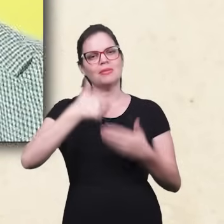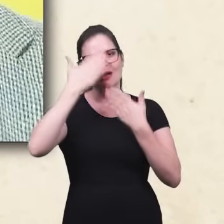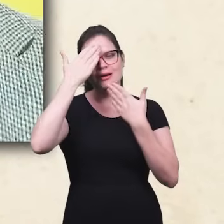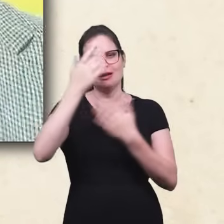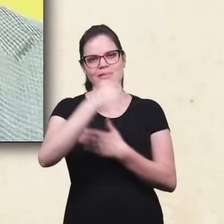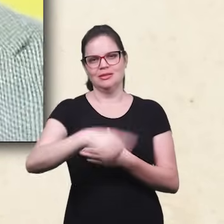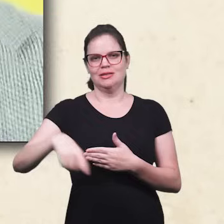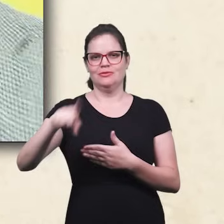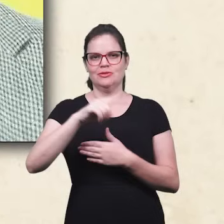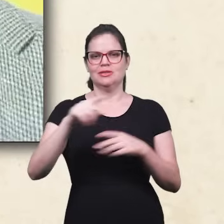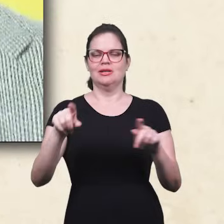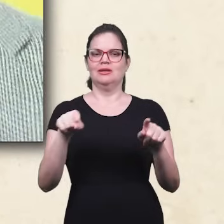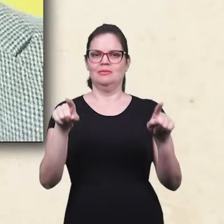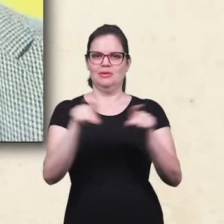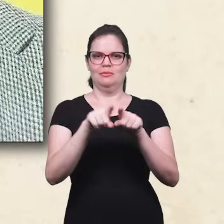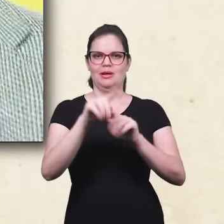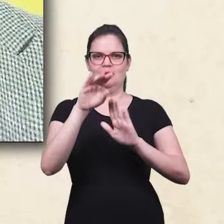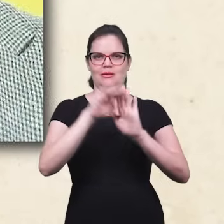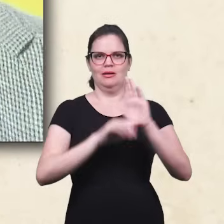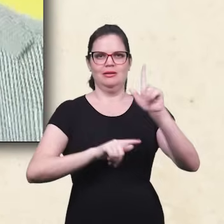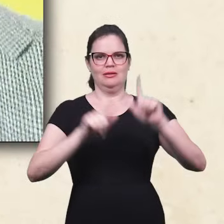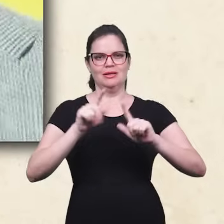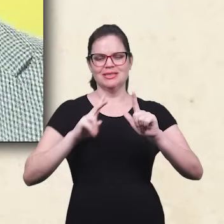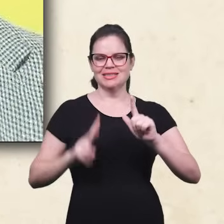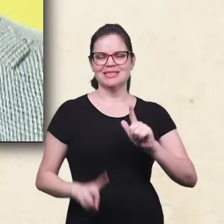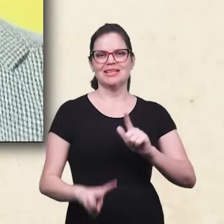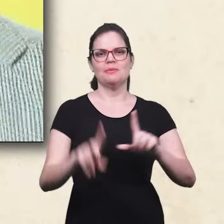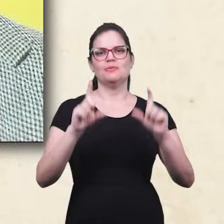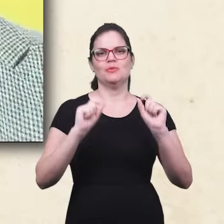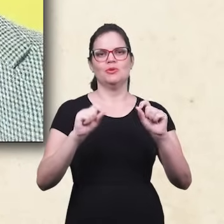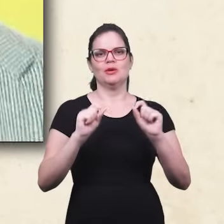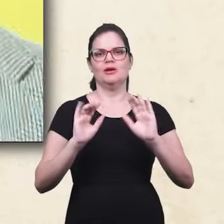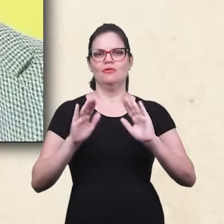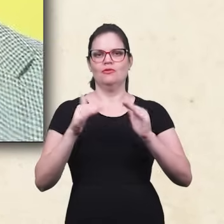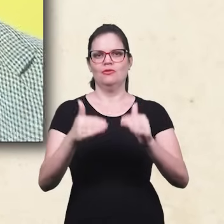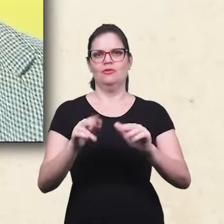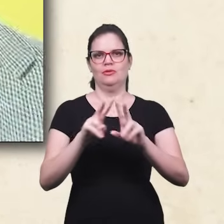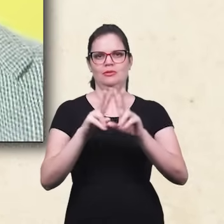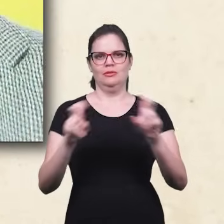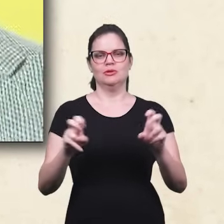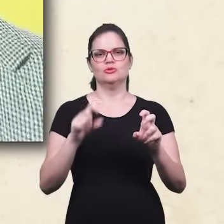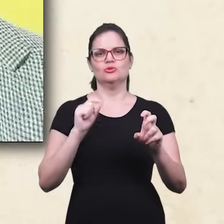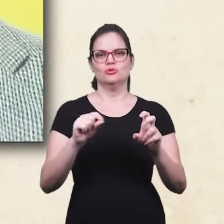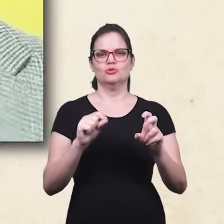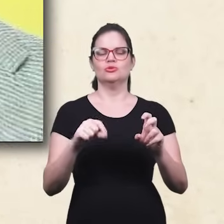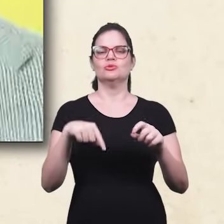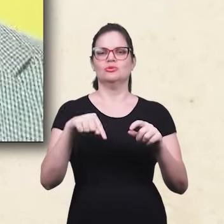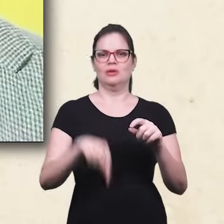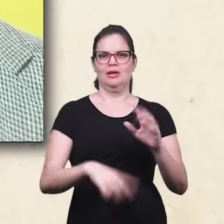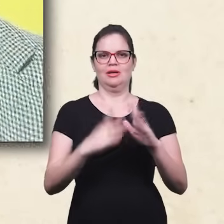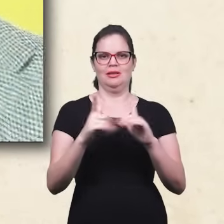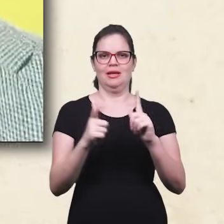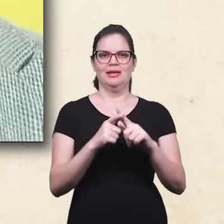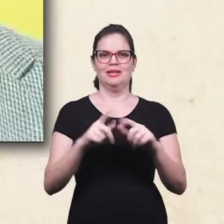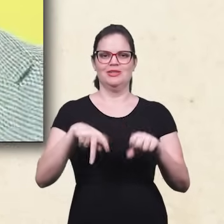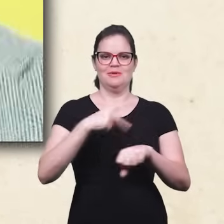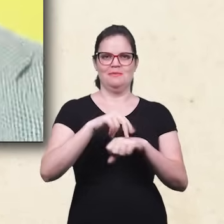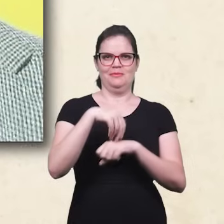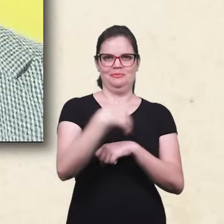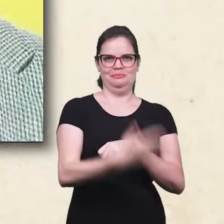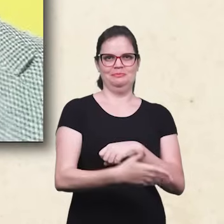agradecer este programa que sempre pauta pela obra no exterior